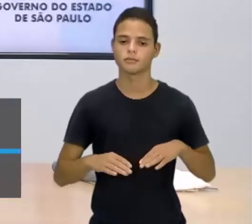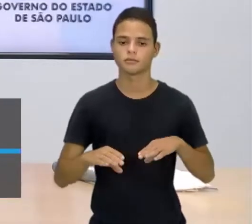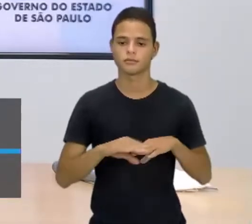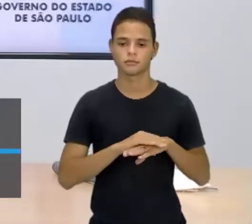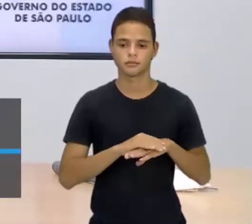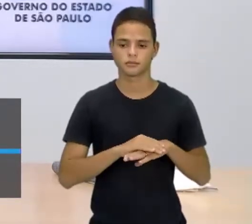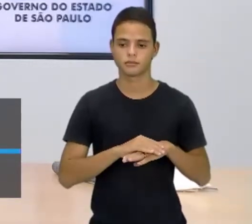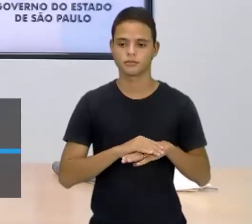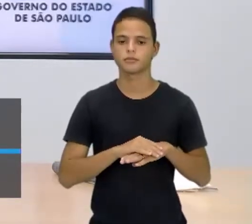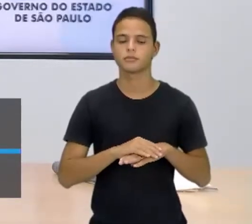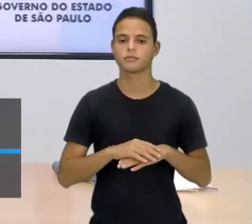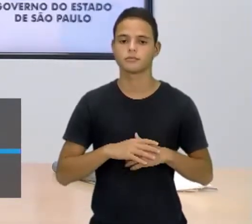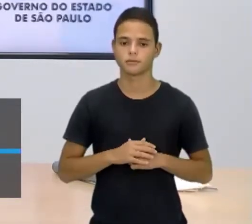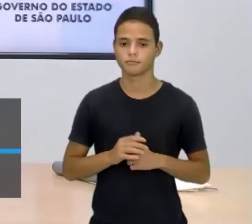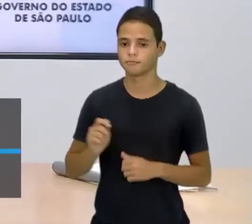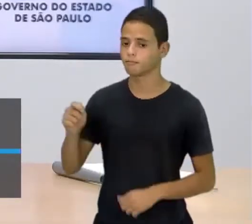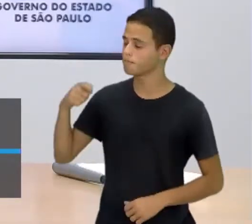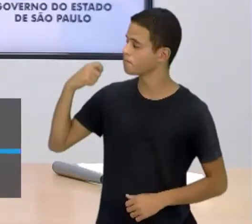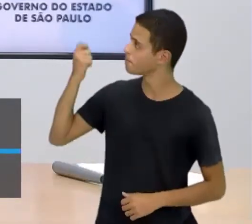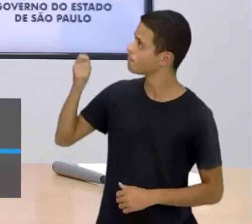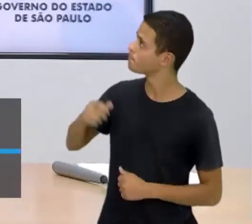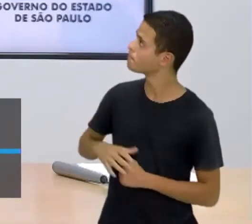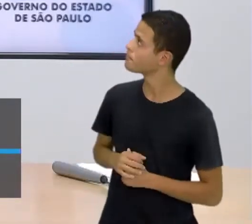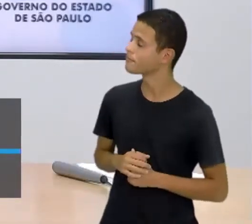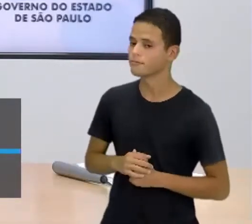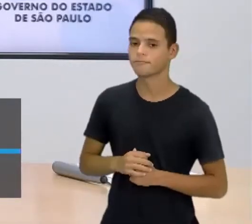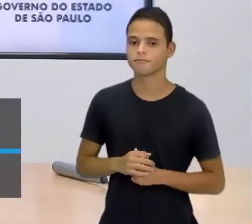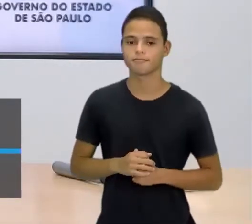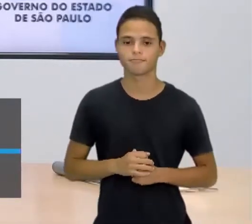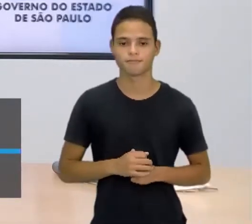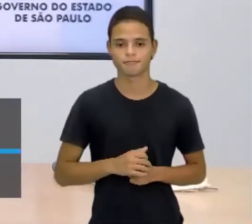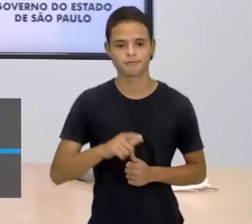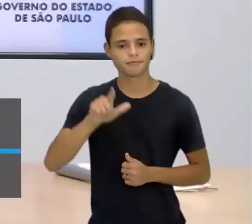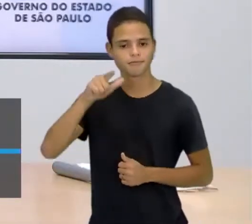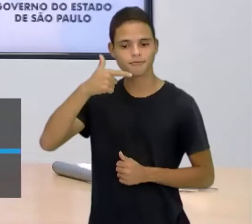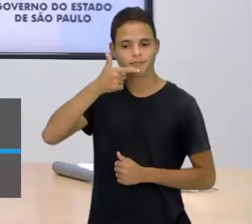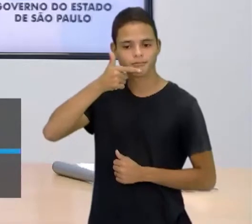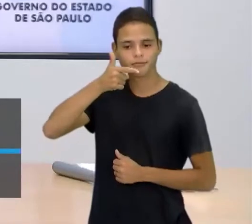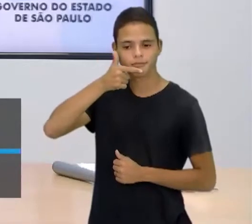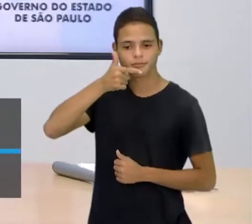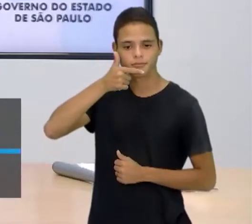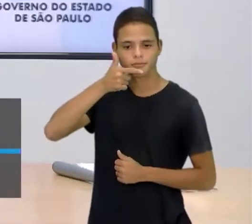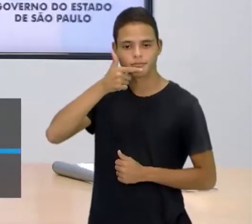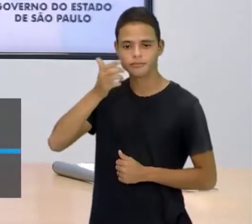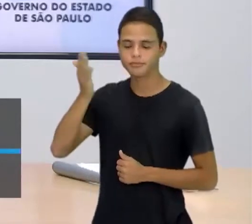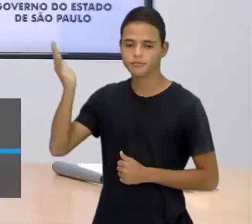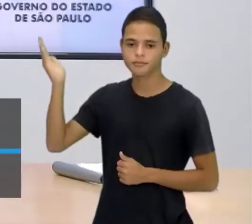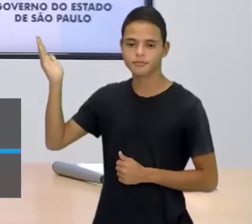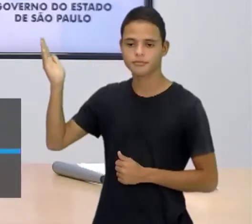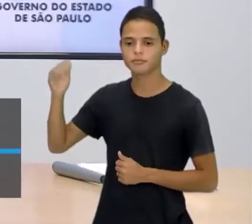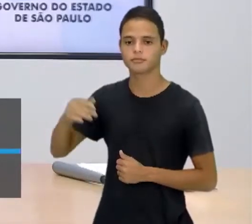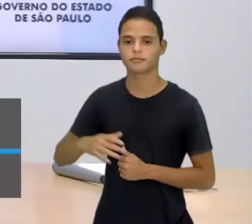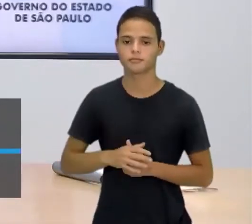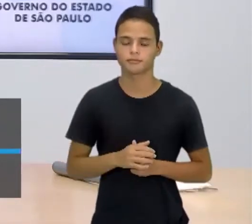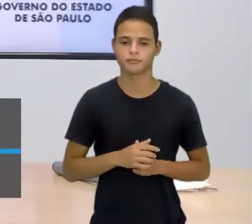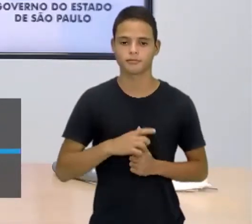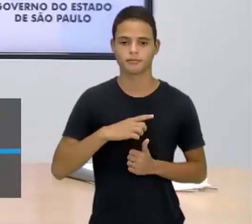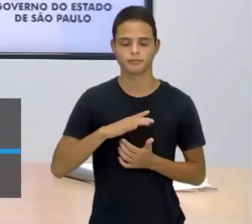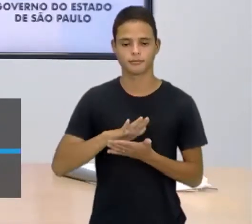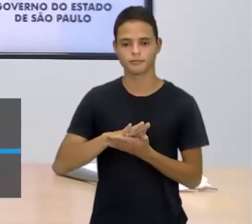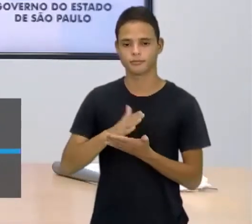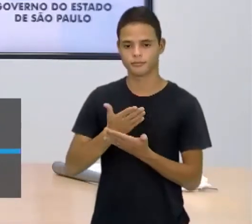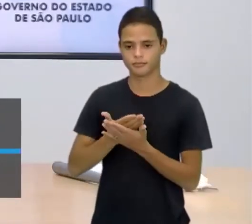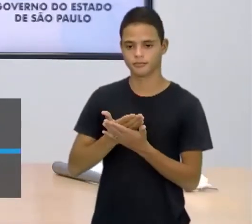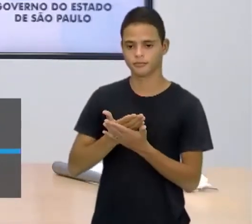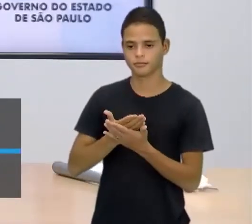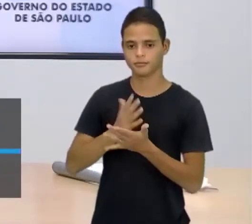tênis. E meu sinal é um L próximo do meu lábio, tudo bem? Nós temos aí como intérpretes, tradutores e